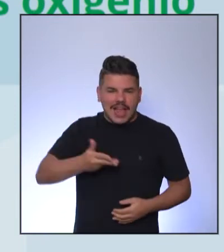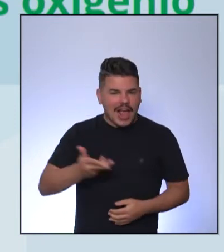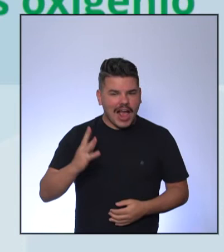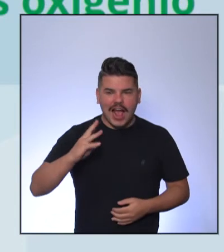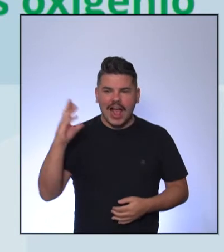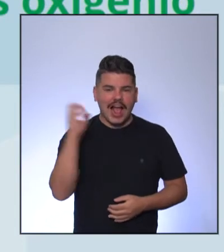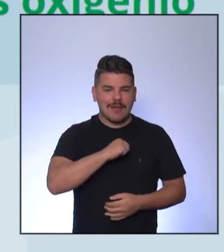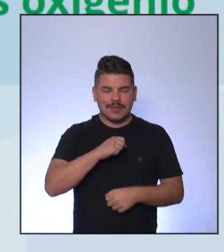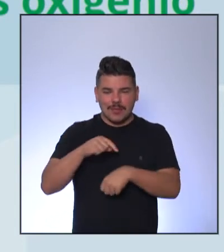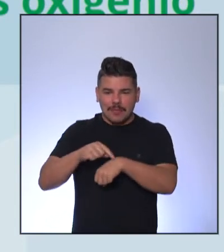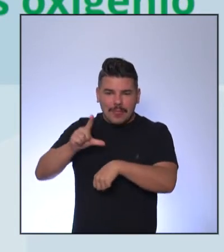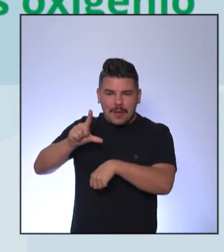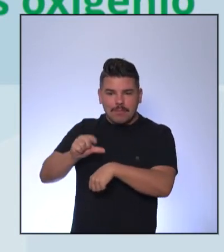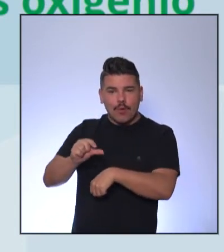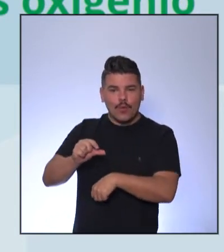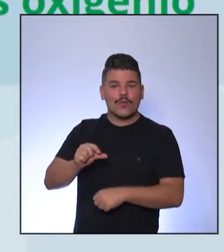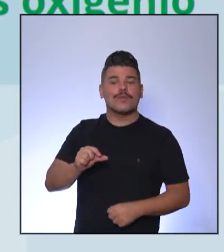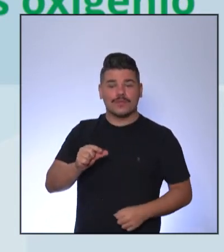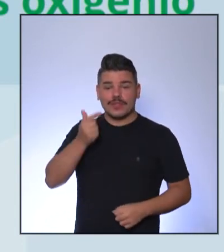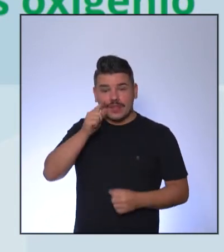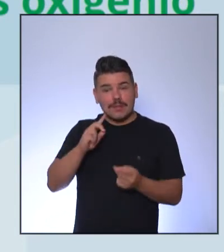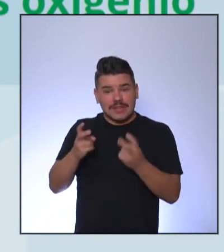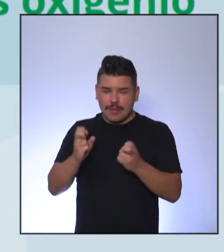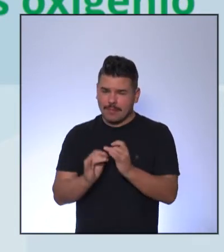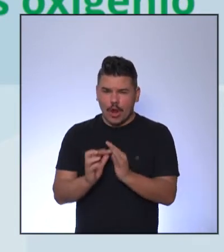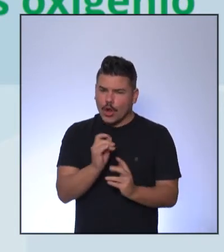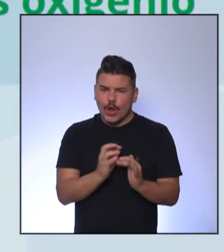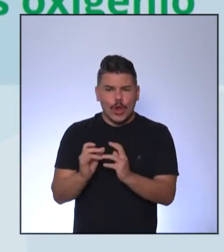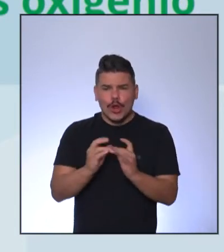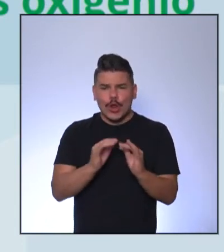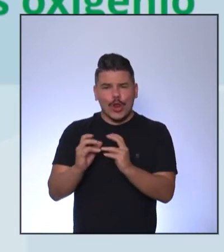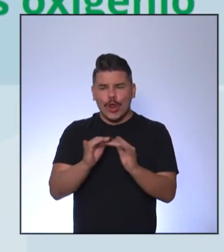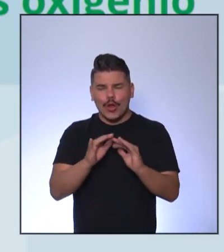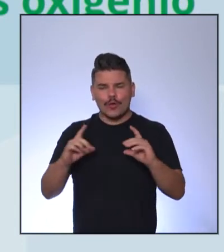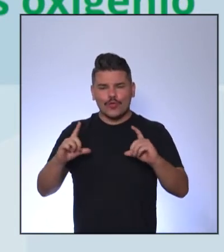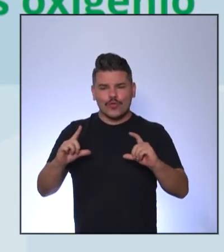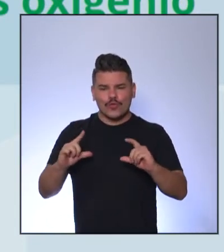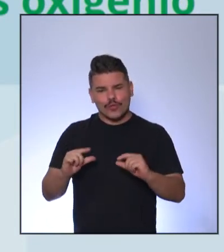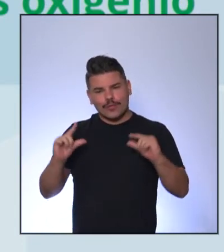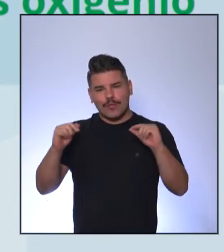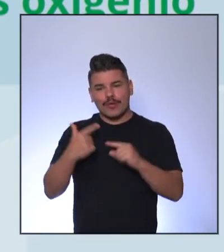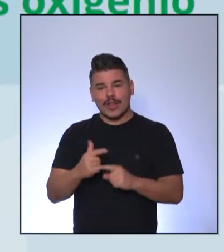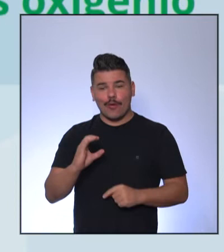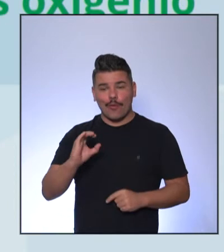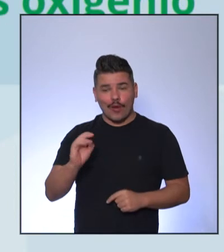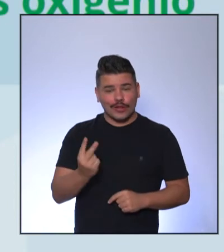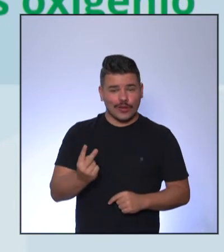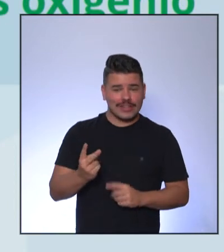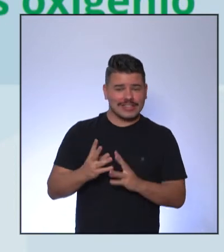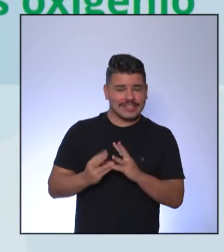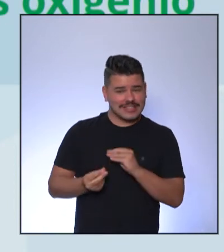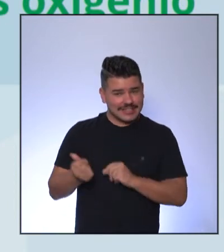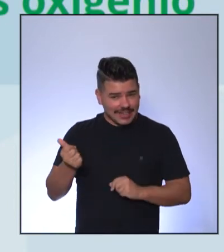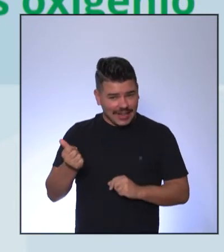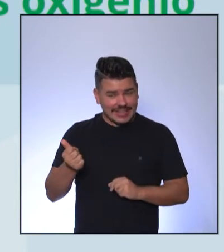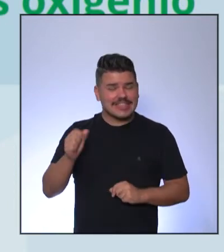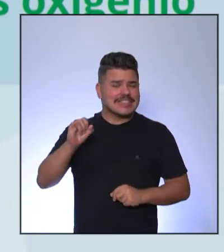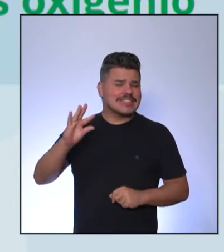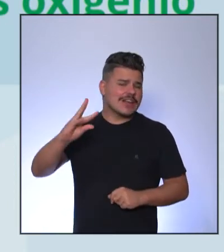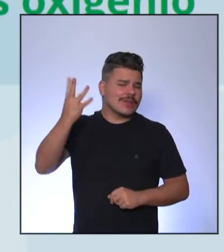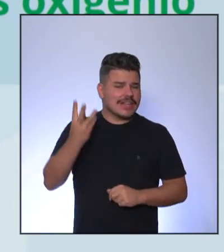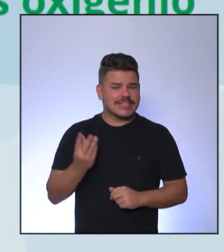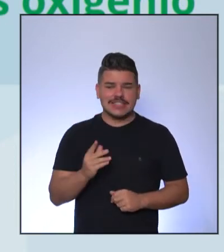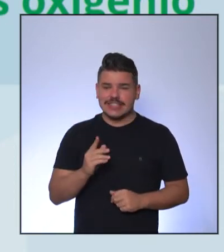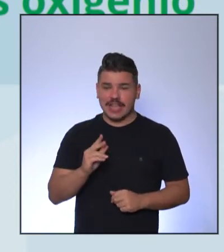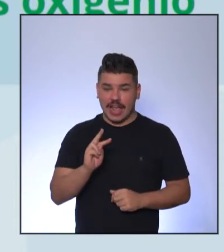num tempo menor, tanto que a gente consegue ver a formação de bolhas, consegue ver o gás oxigênio saindo. Se eu deixar minha água oxigenada, de repente,